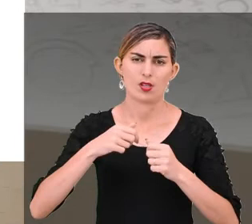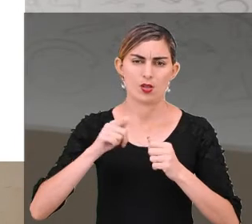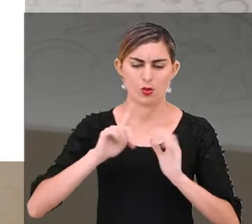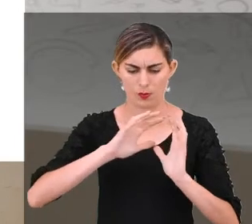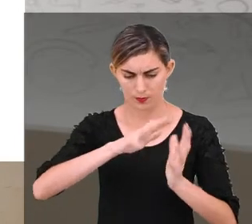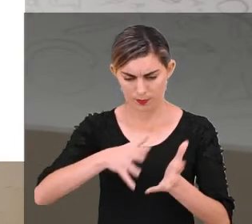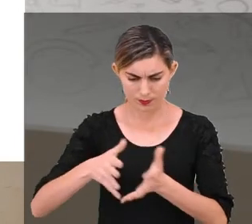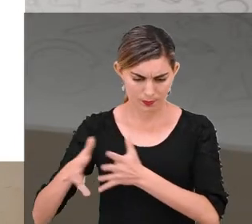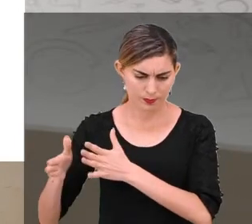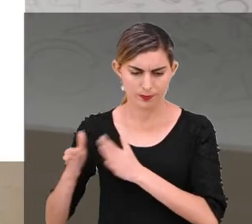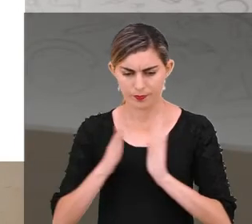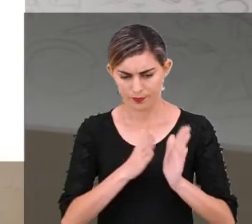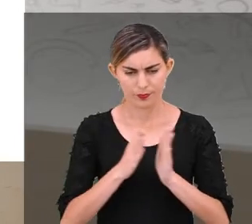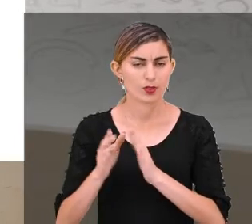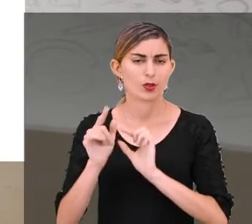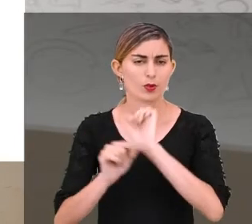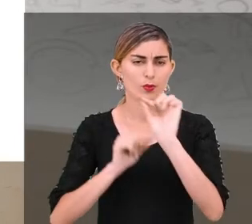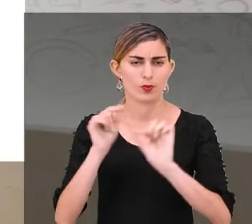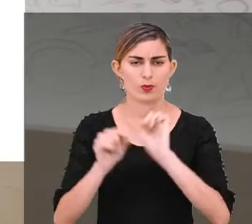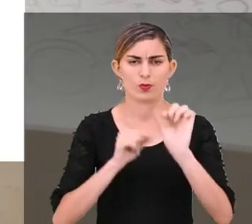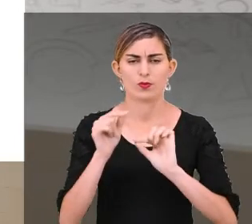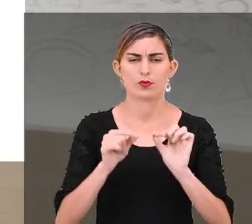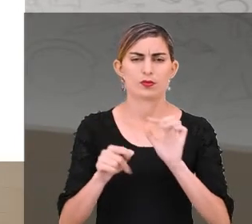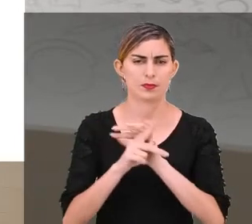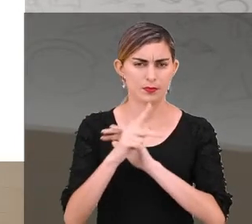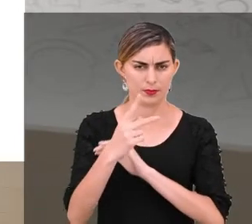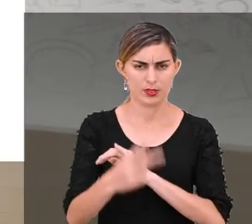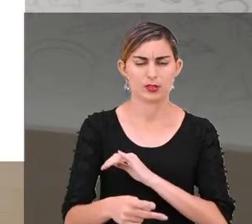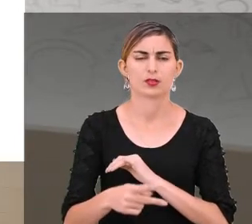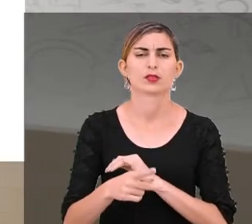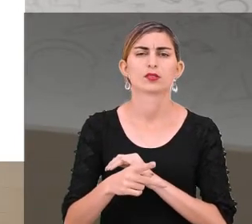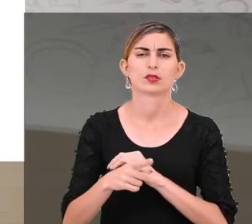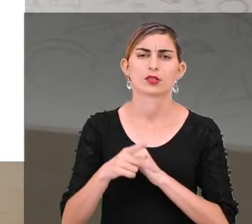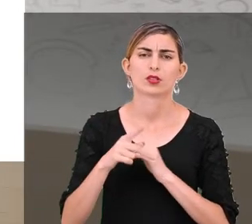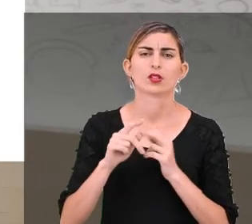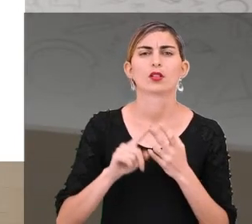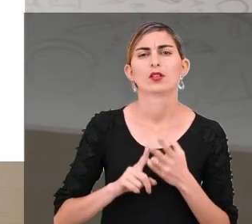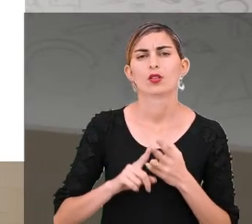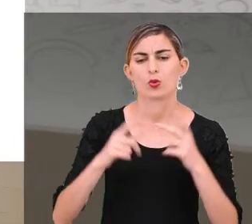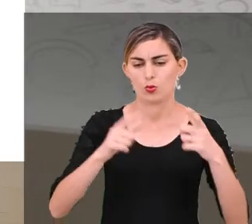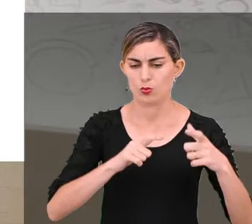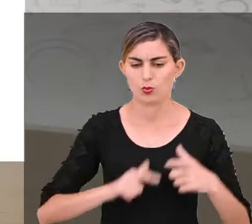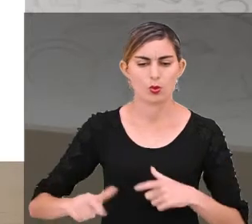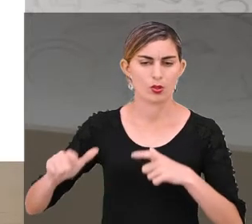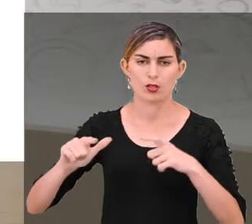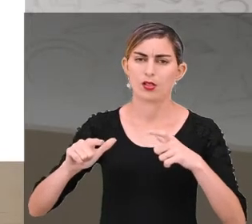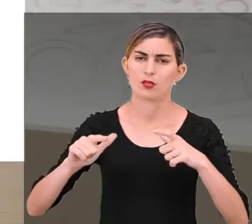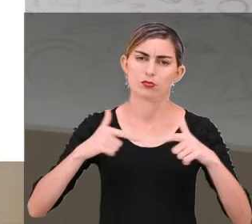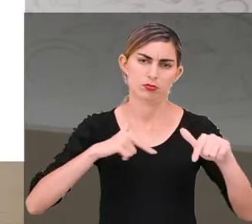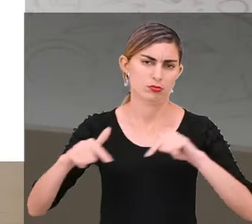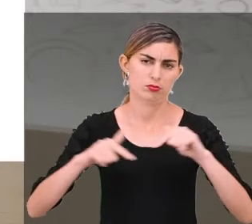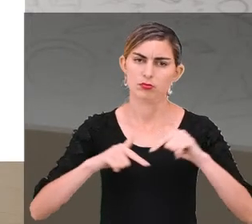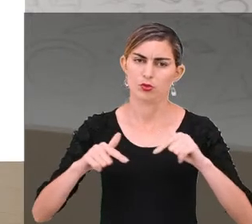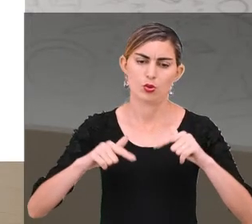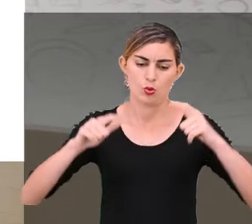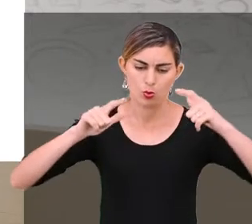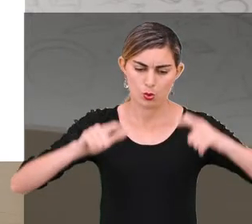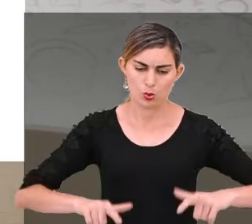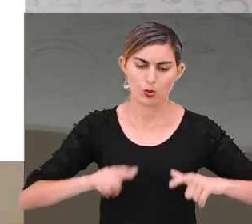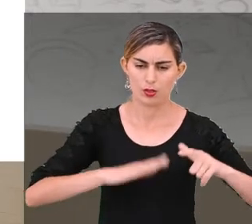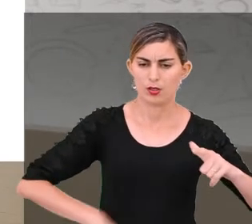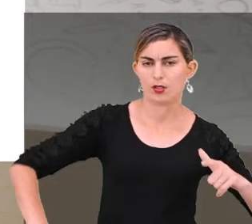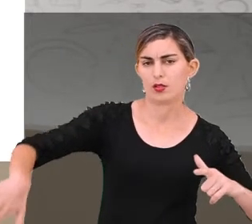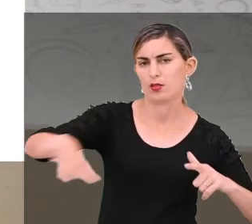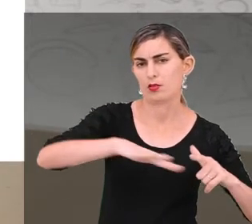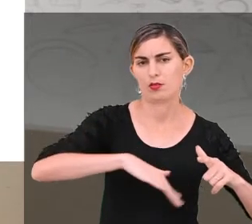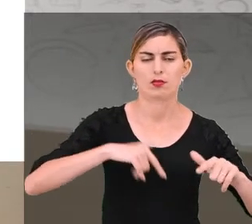questões organizacionais, que são questões que dizem respeito ao local de trabalho, ou seja, ao